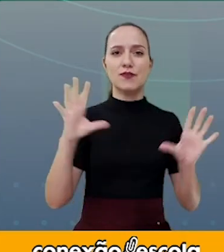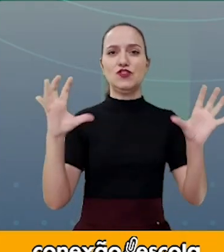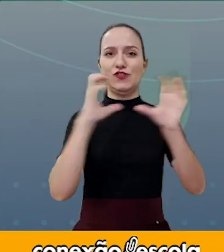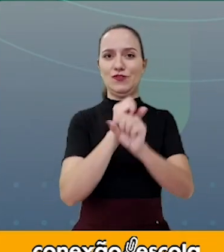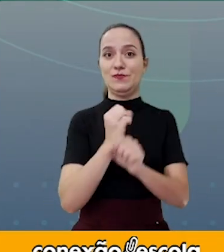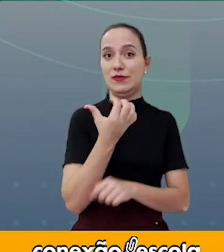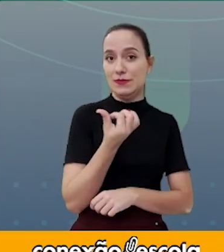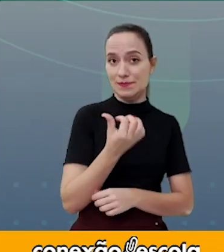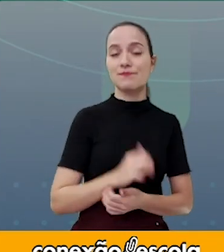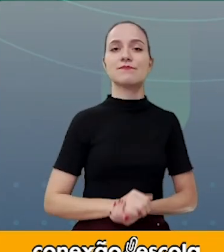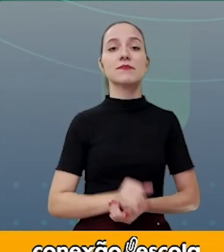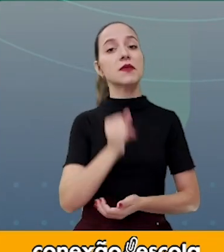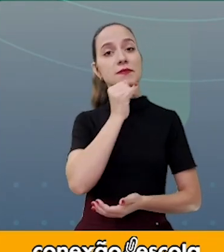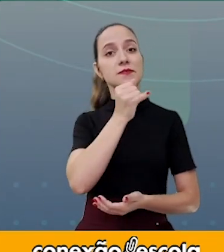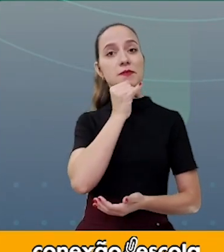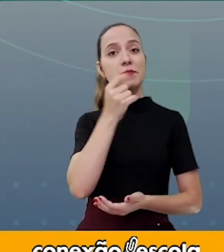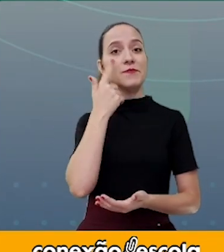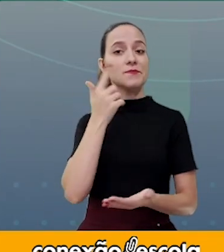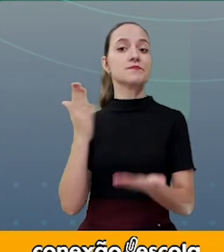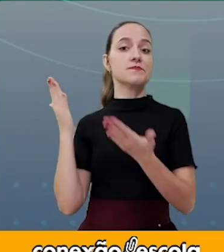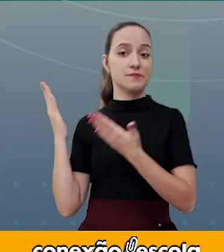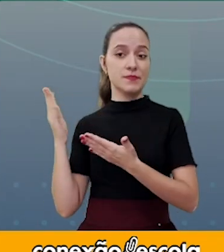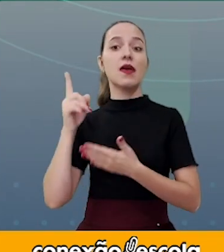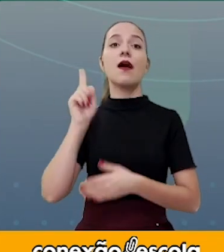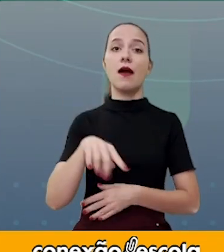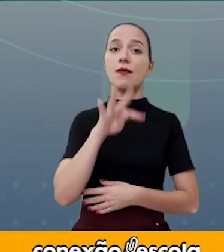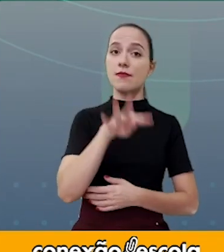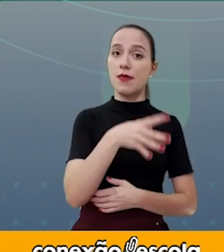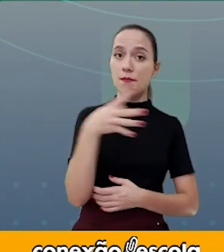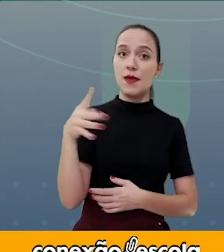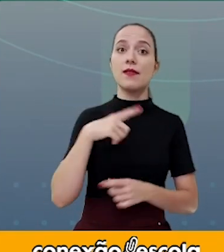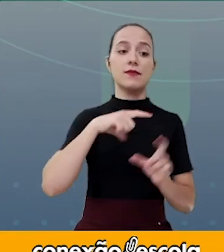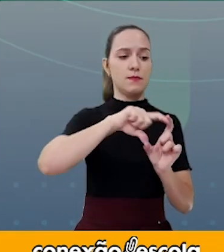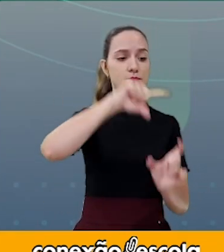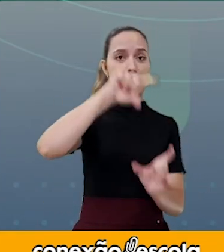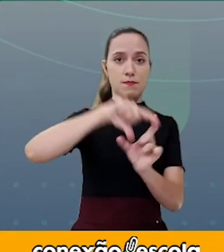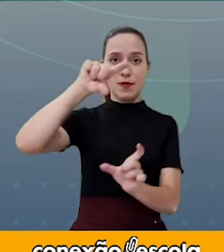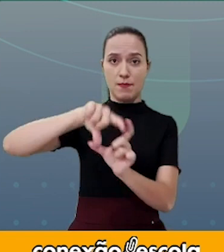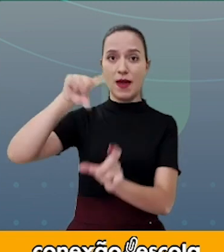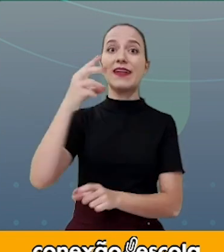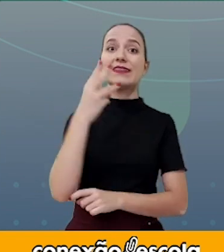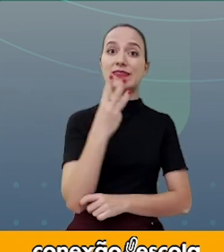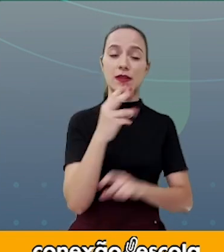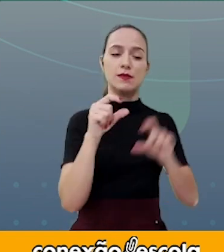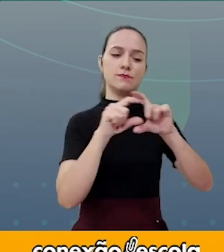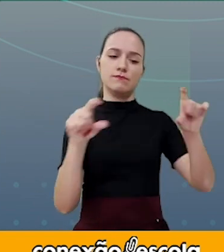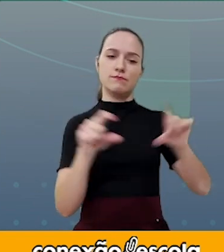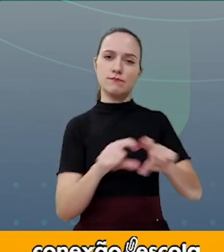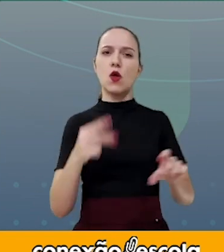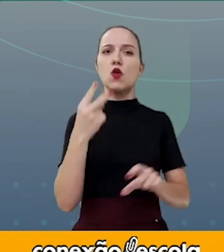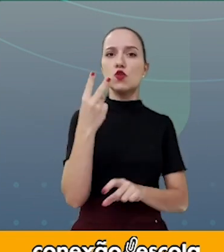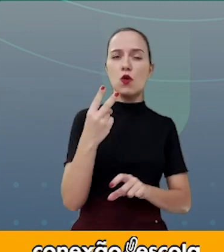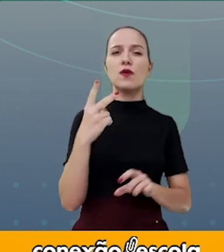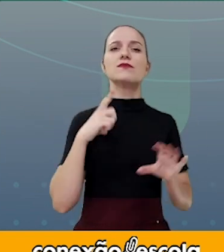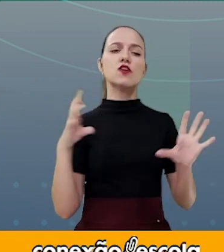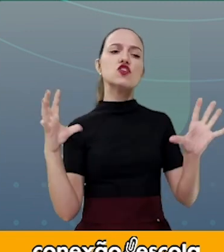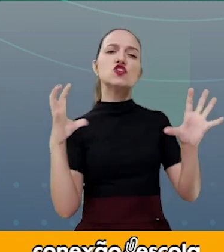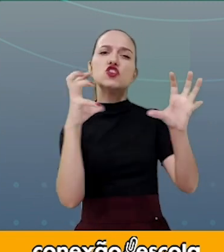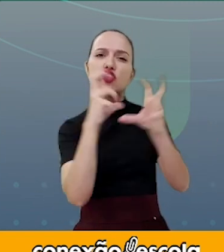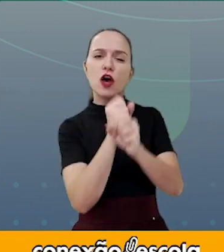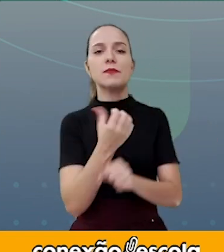temos então uma tabela com 3 colunas, 2 linhas e 6 células,